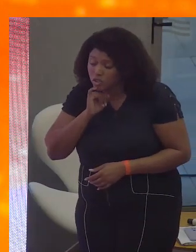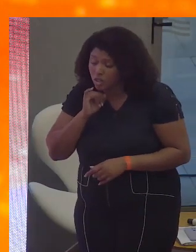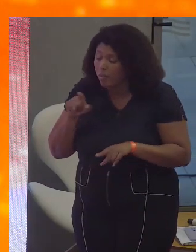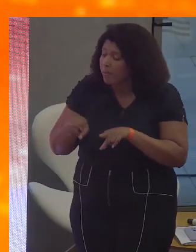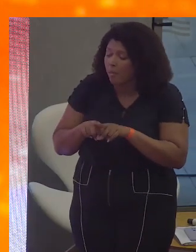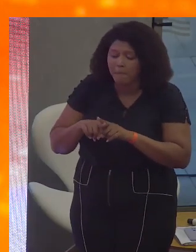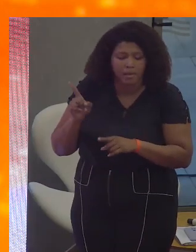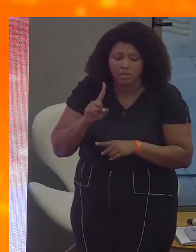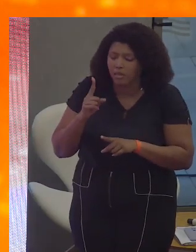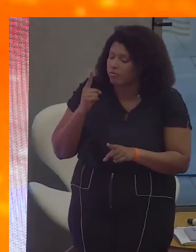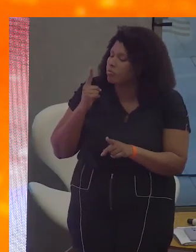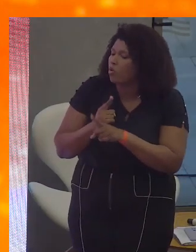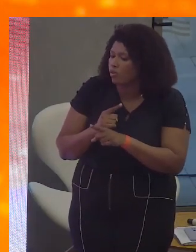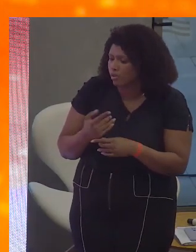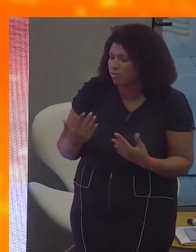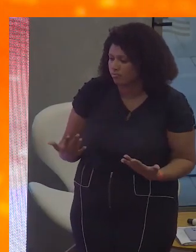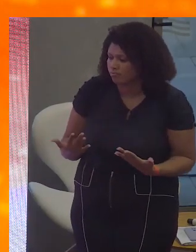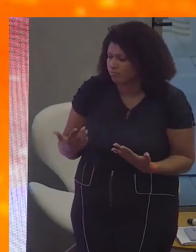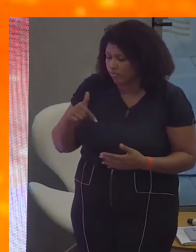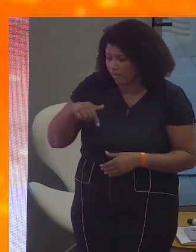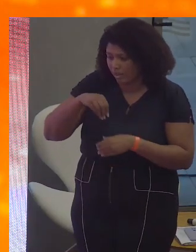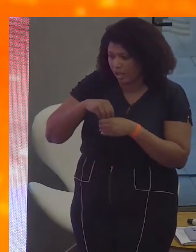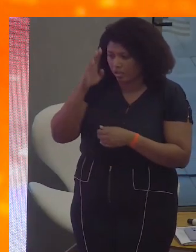enquanto suplemento alimentar no Brasil.